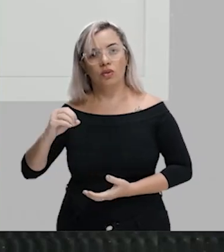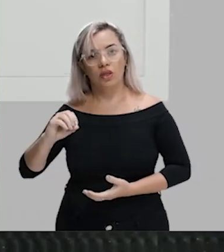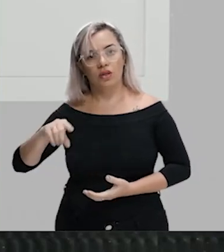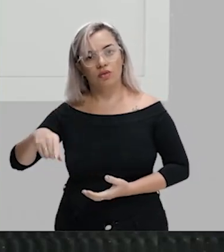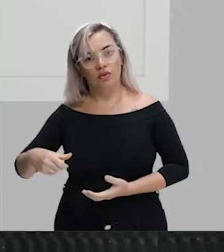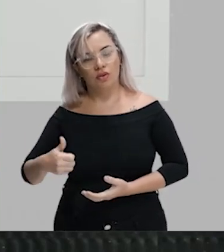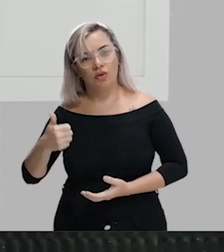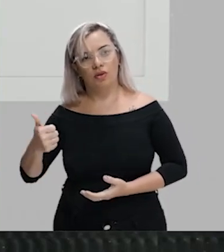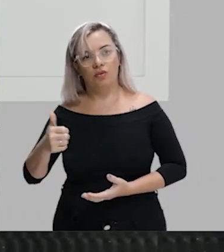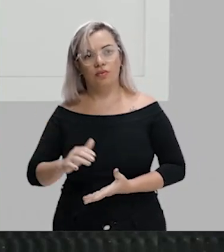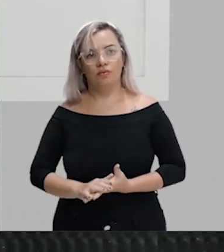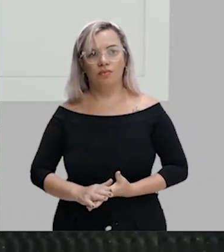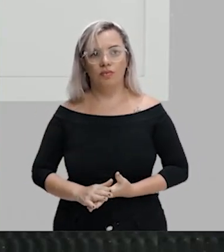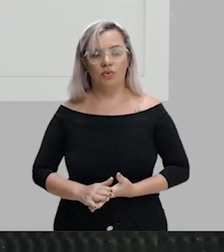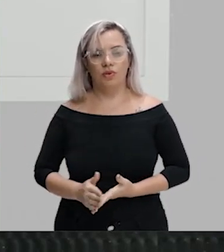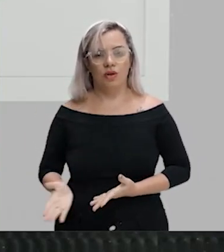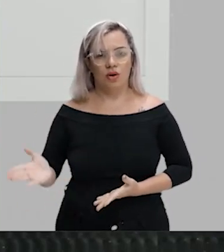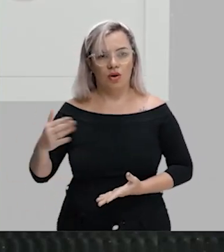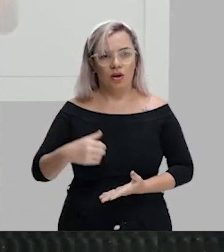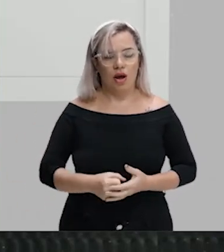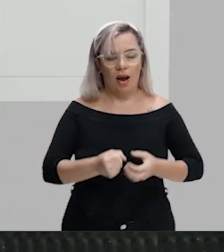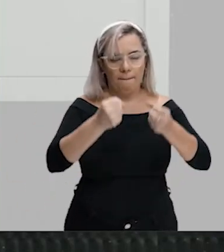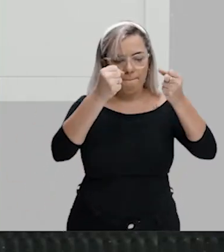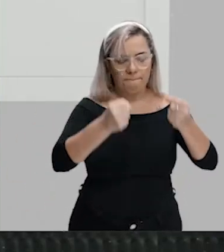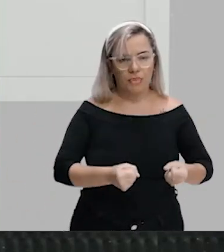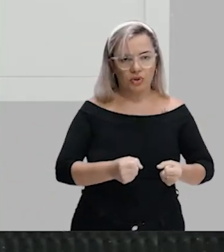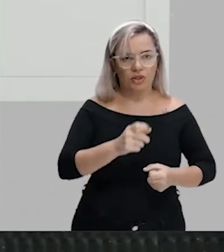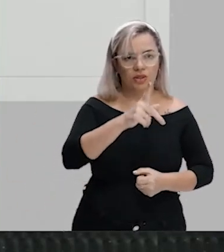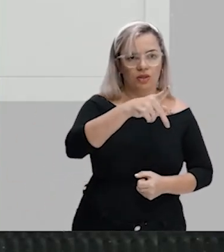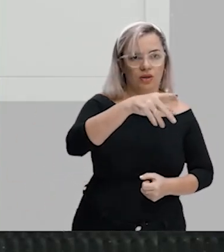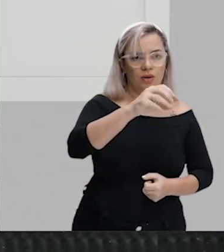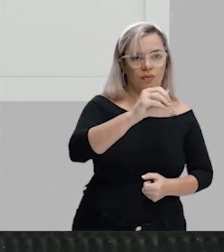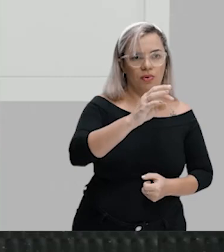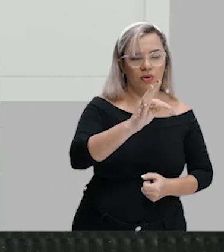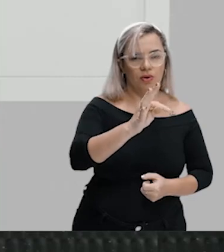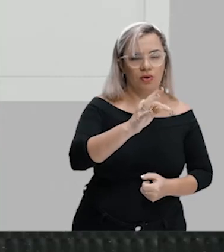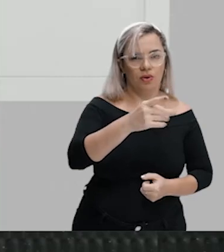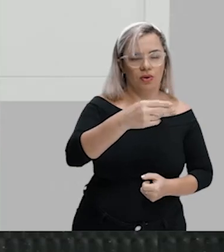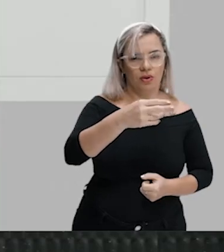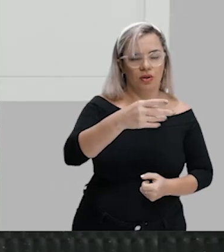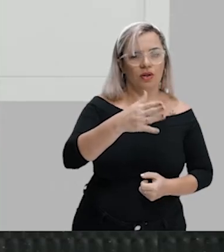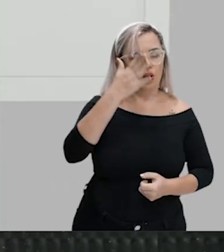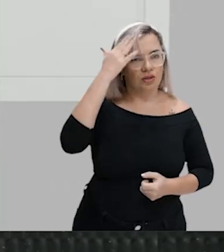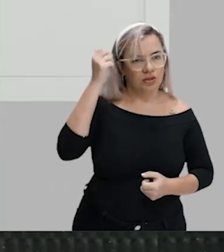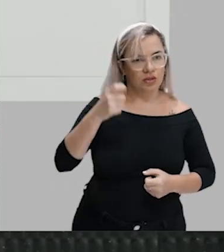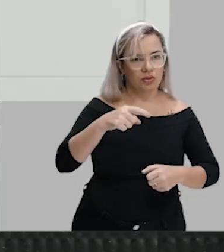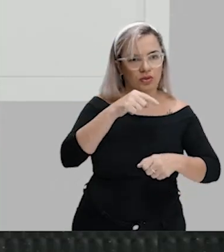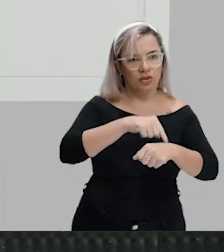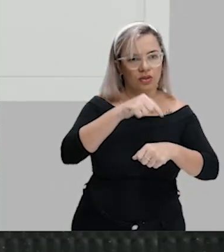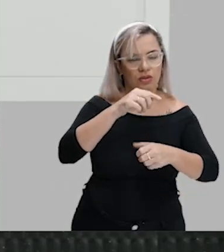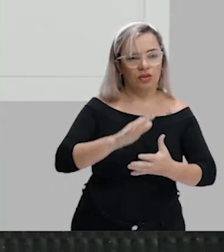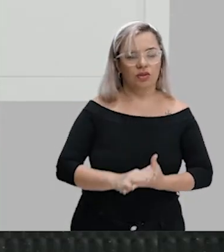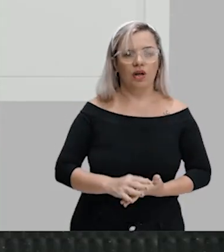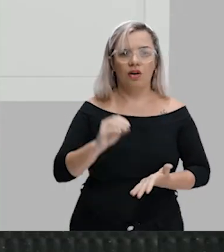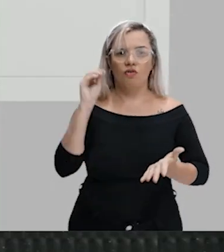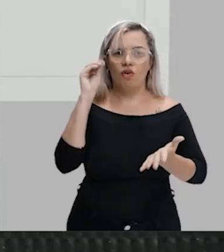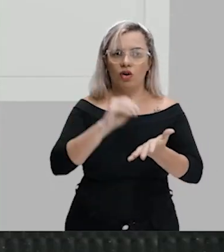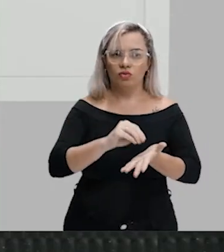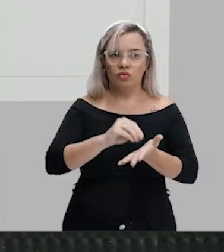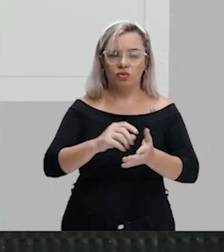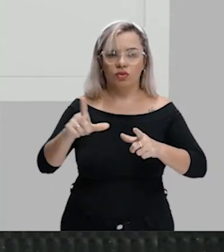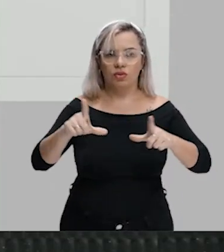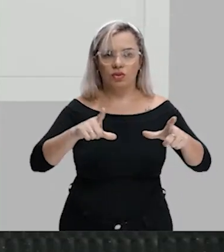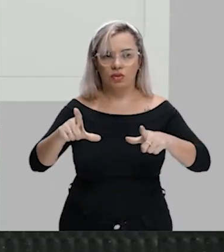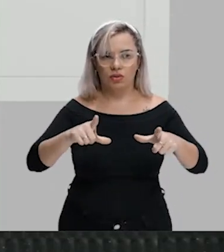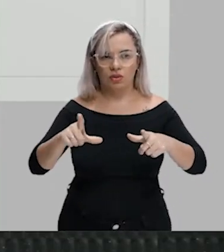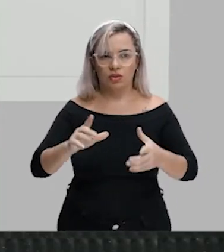quanto? Vamos pegar aqui os dados. Eu já sei que é o tempo, está faltando o trabalho. Mas o trabalho,